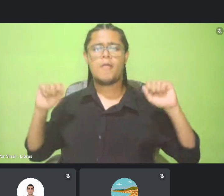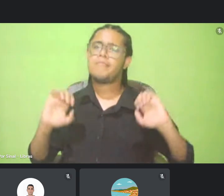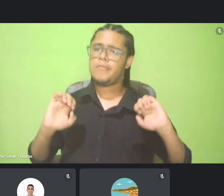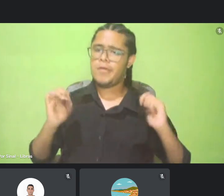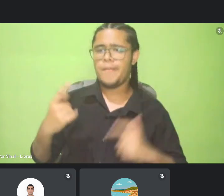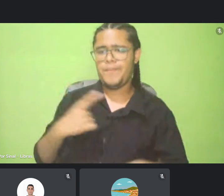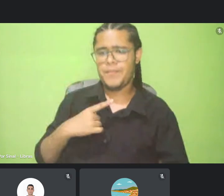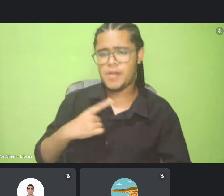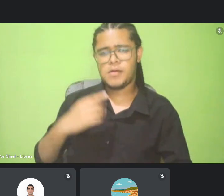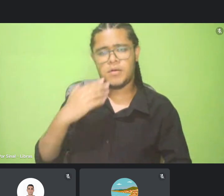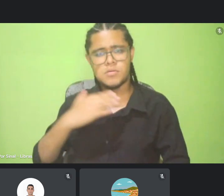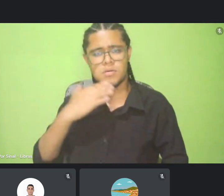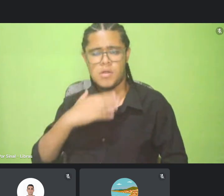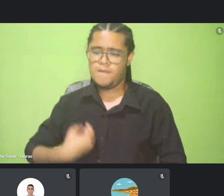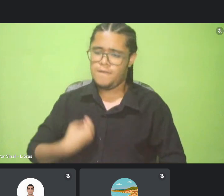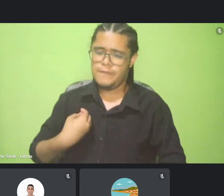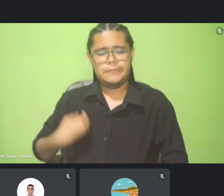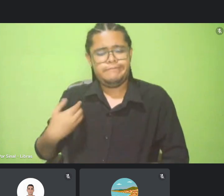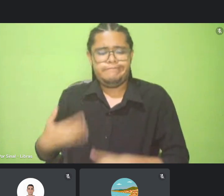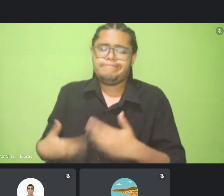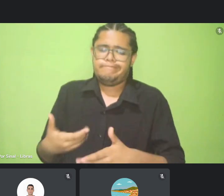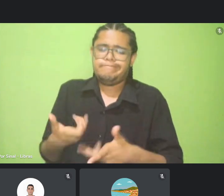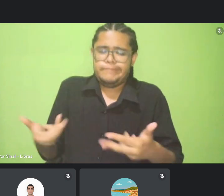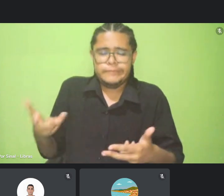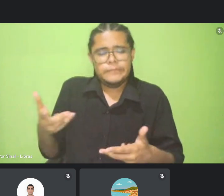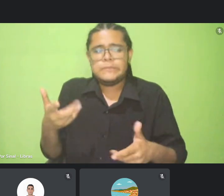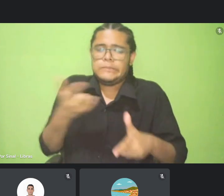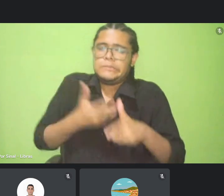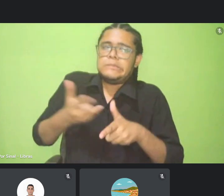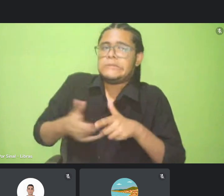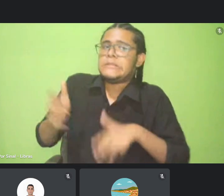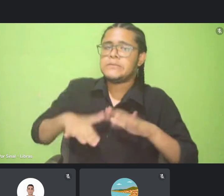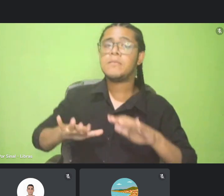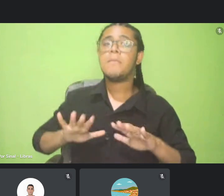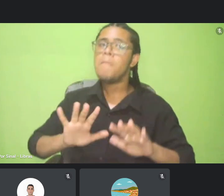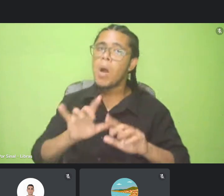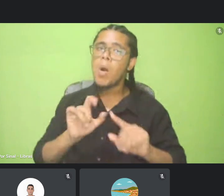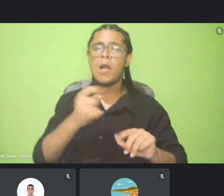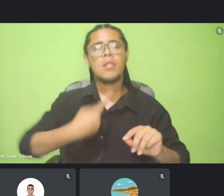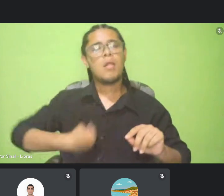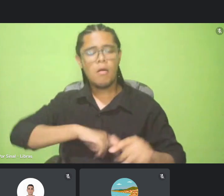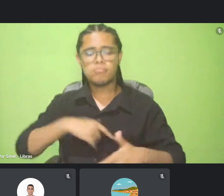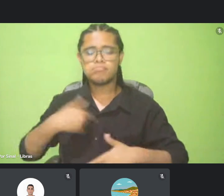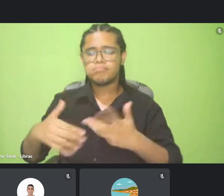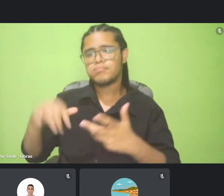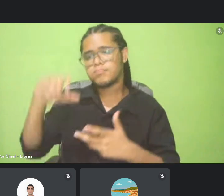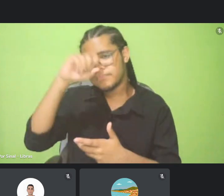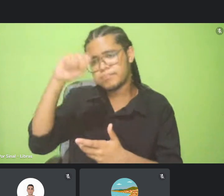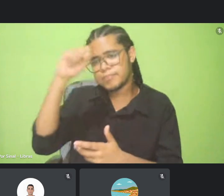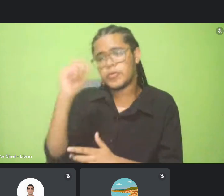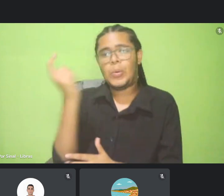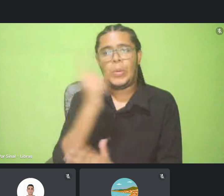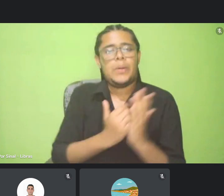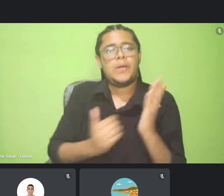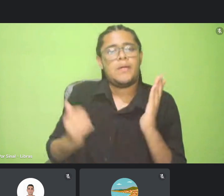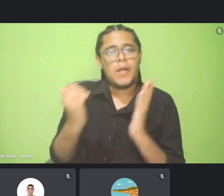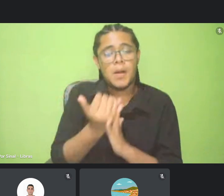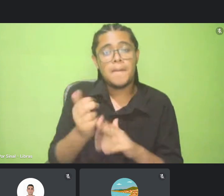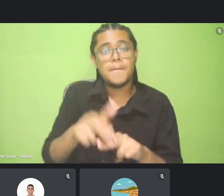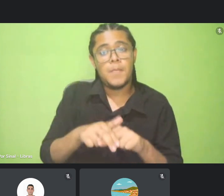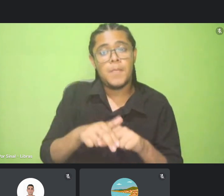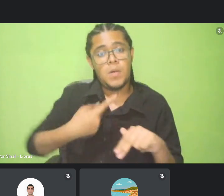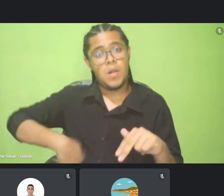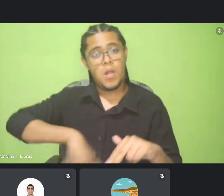no decorrer da situação, mas a gente acaba aprendendo muito com isso e é isso. Então, o a gente espera é que esse diálogo,